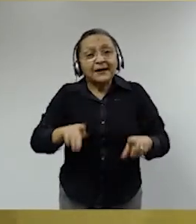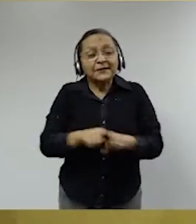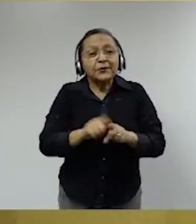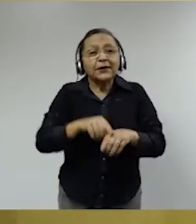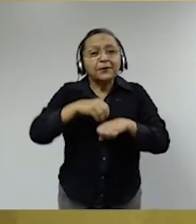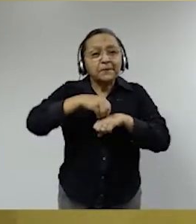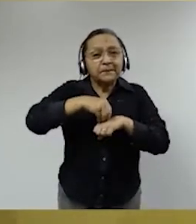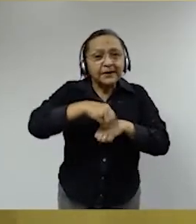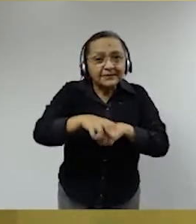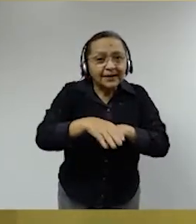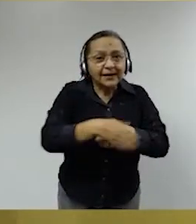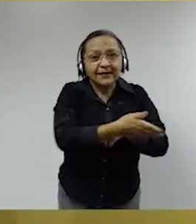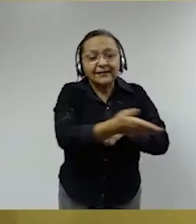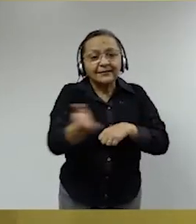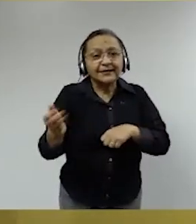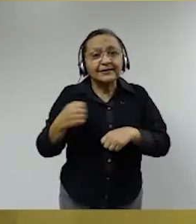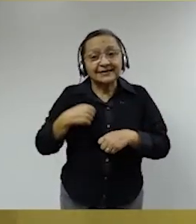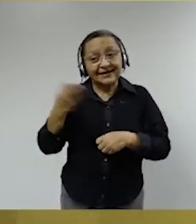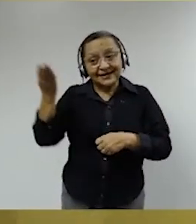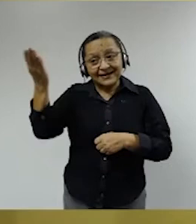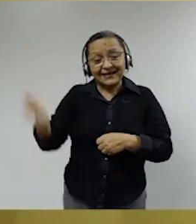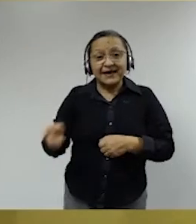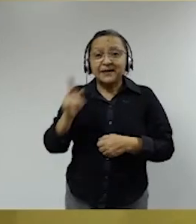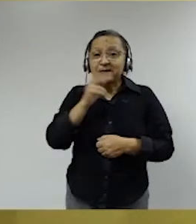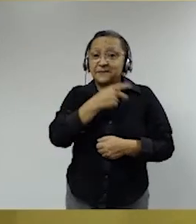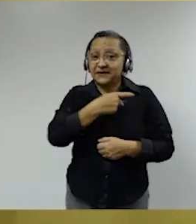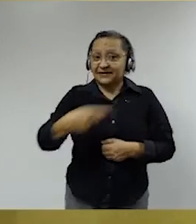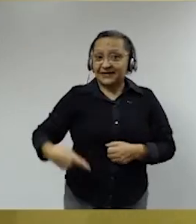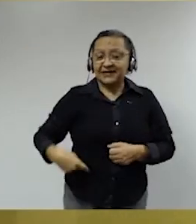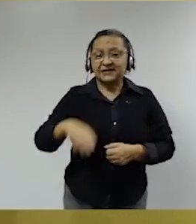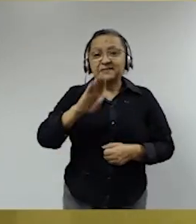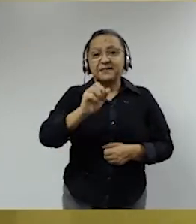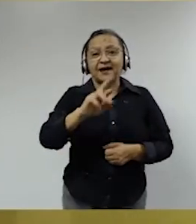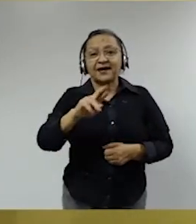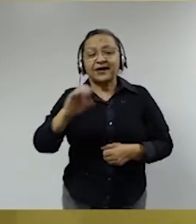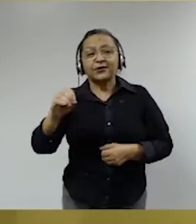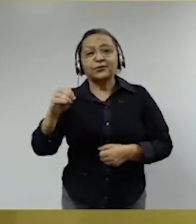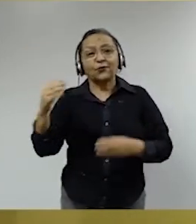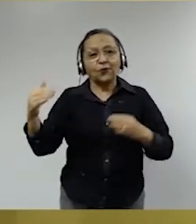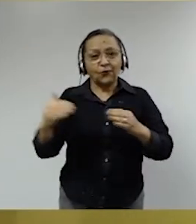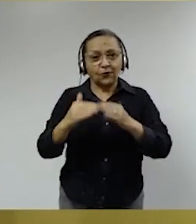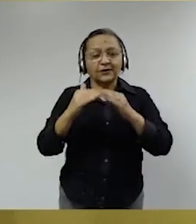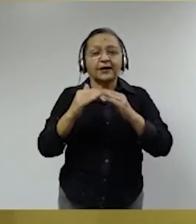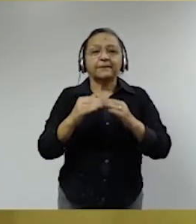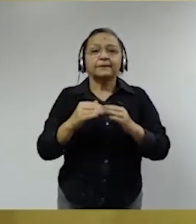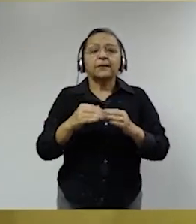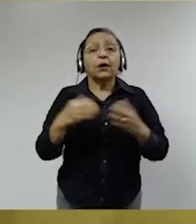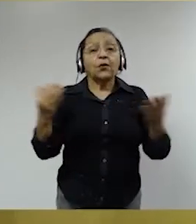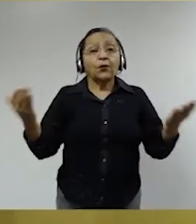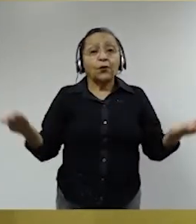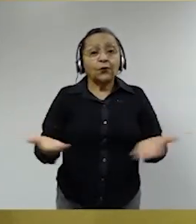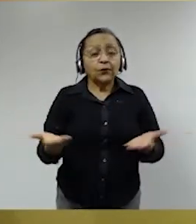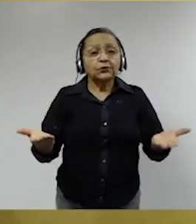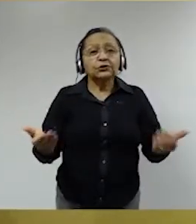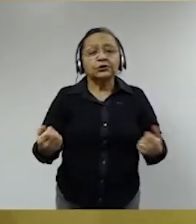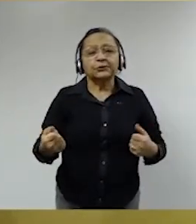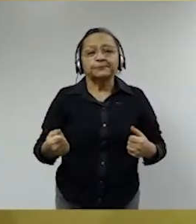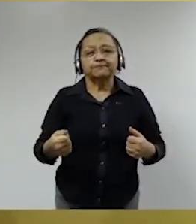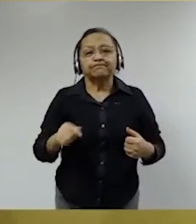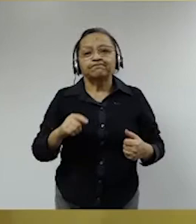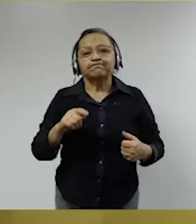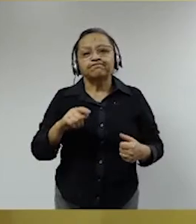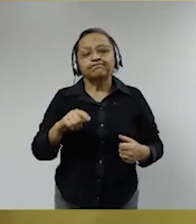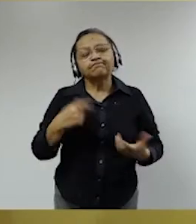aqui, se o presidente Barreto me permitir, eu acho que ele vai concordar, que nós estamos colhendo hoje, enquanto essa